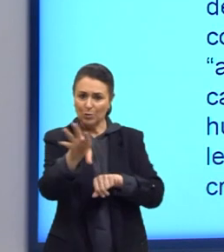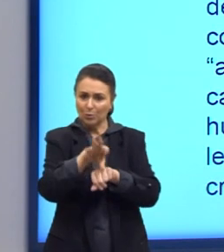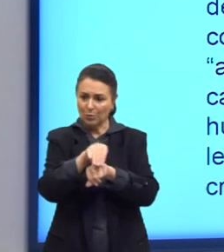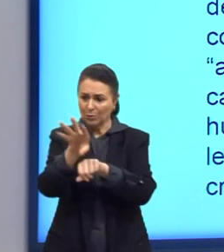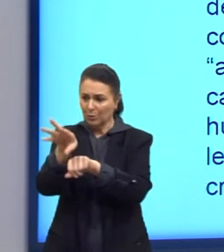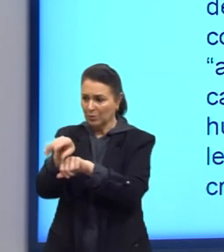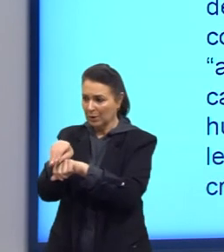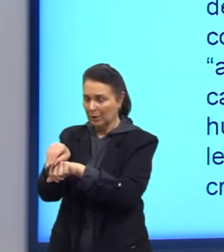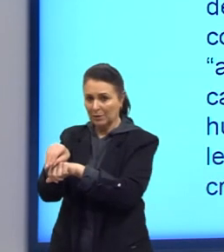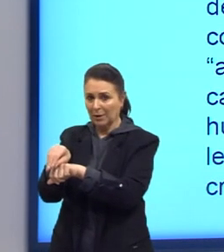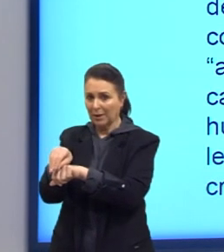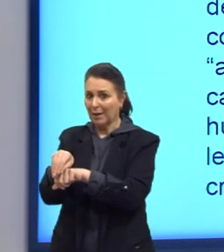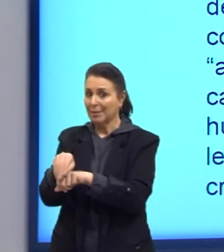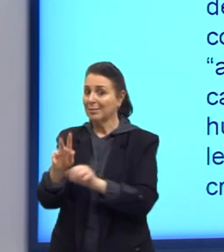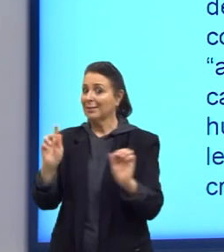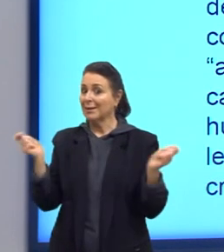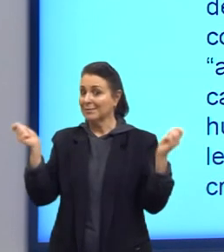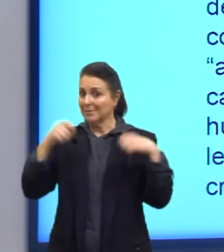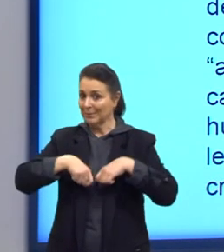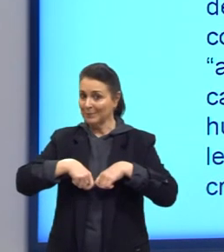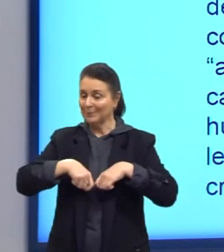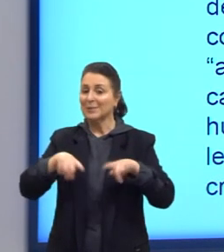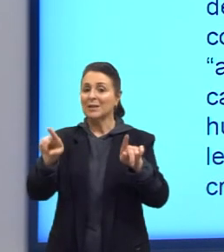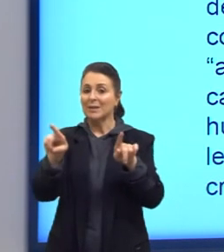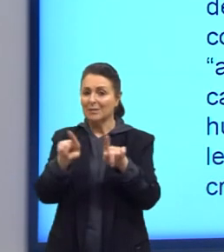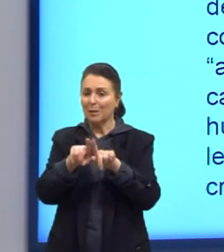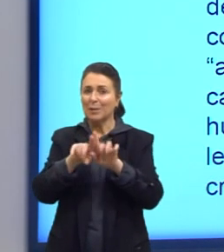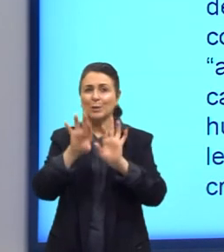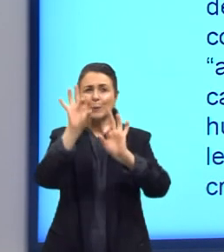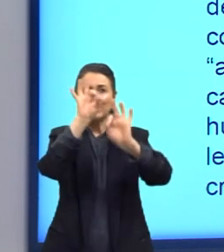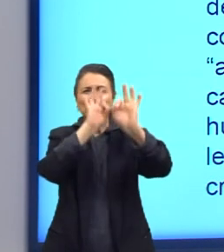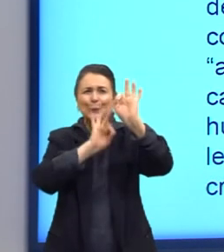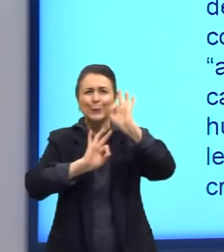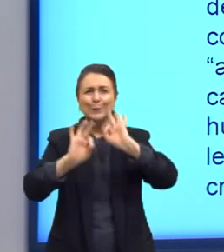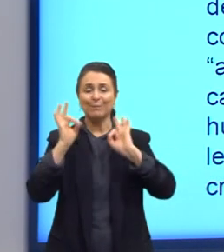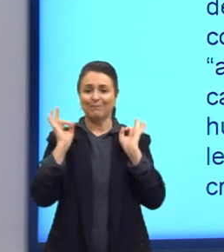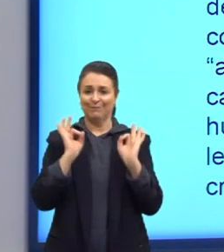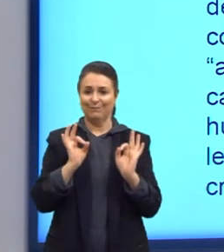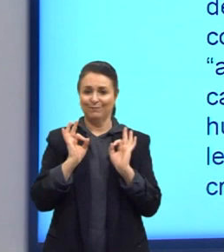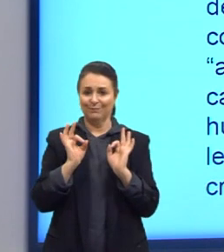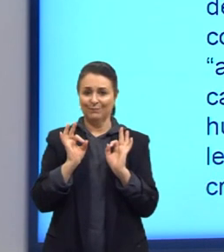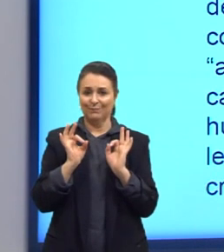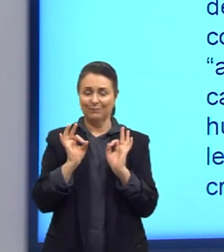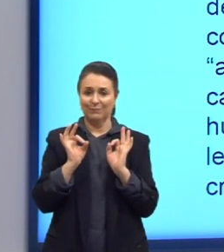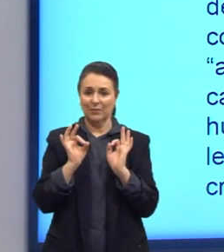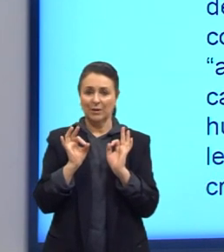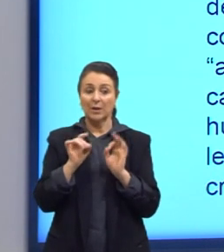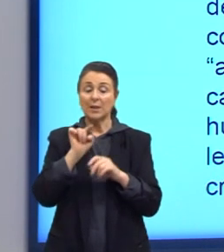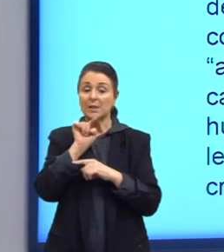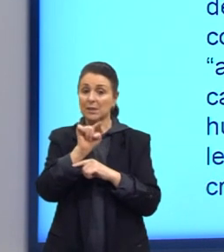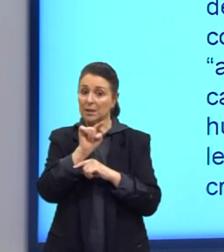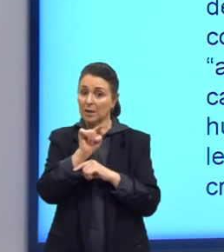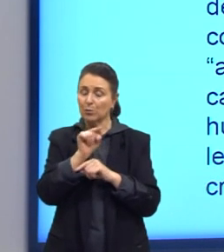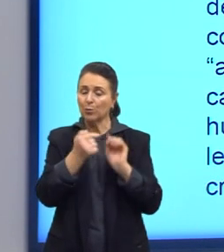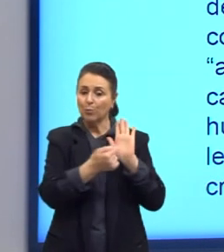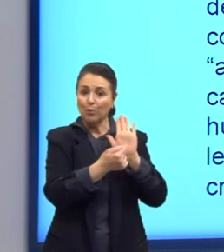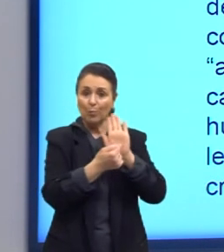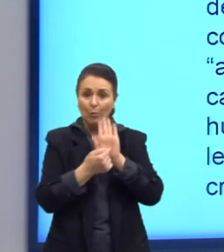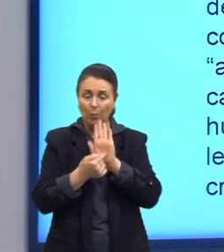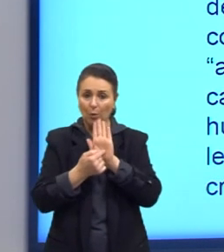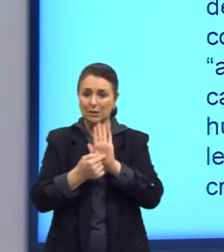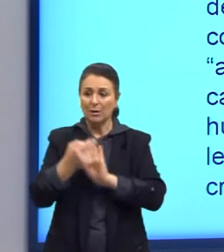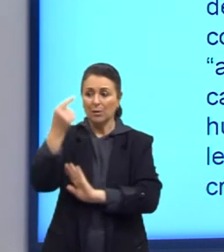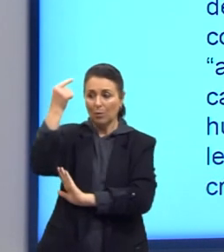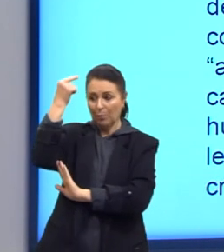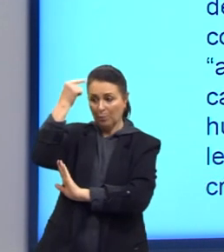suas capacidades e sua sofisticação isso indicaria